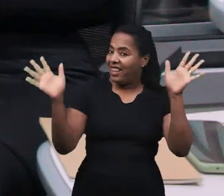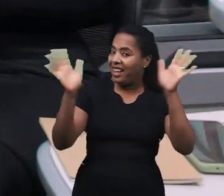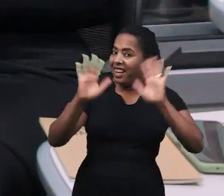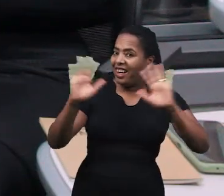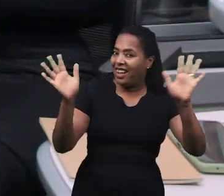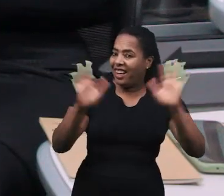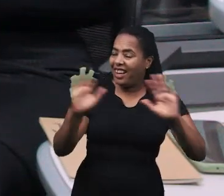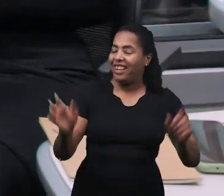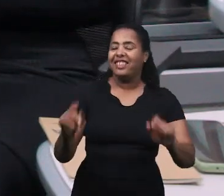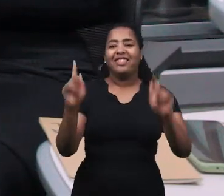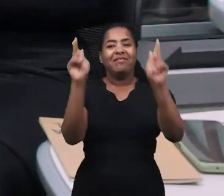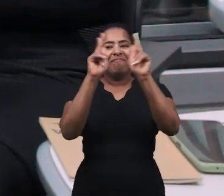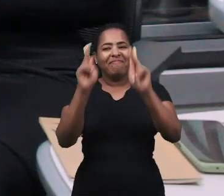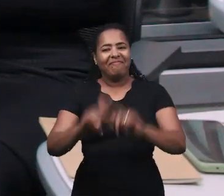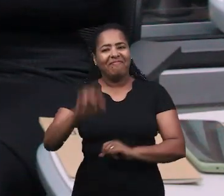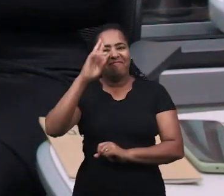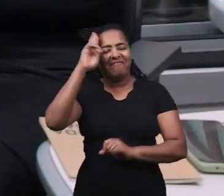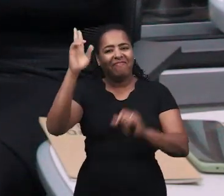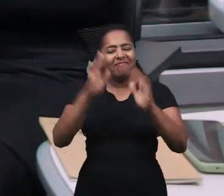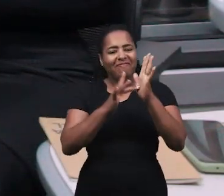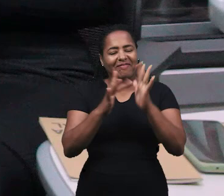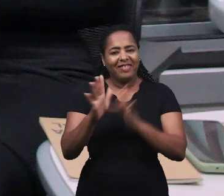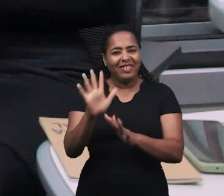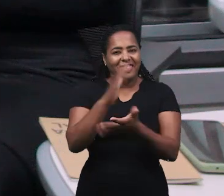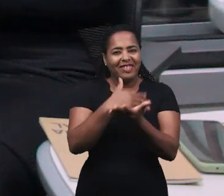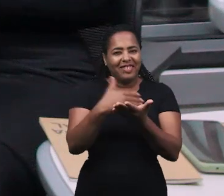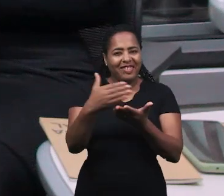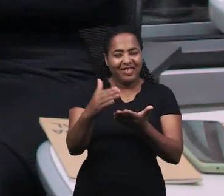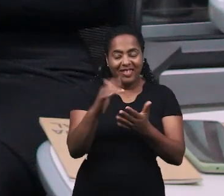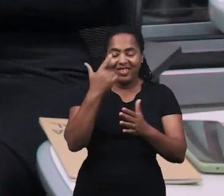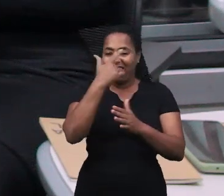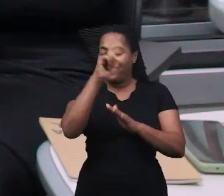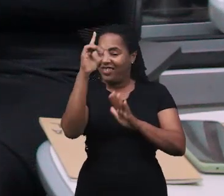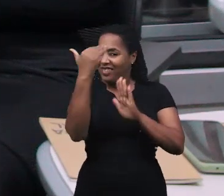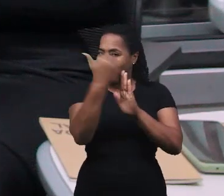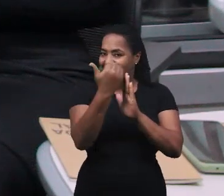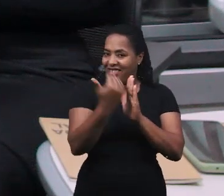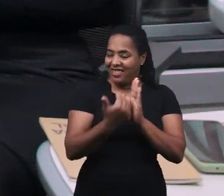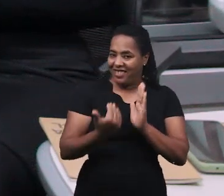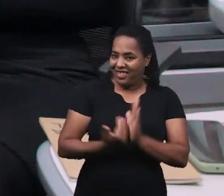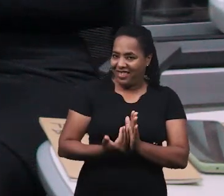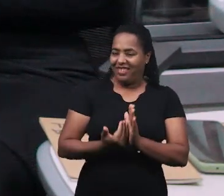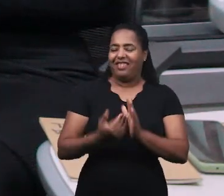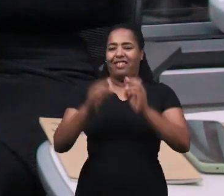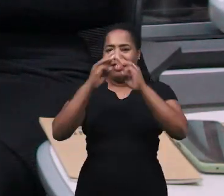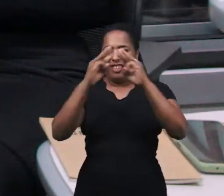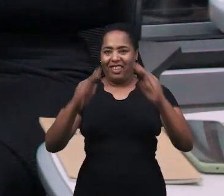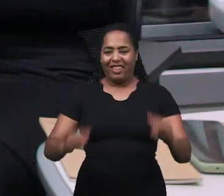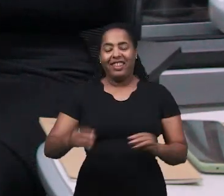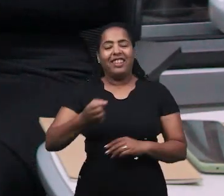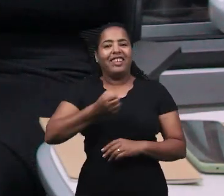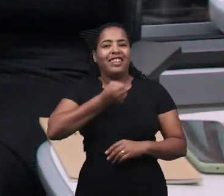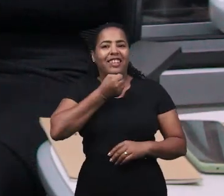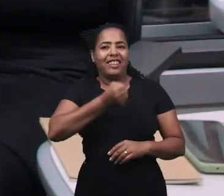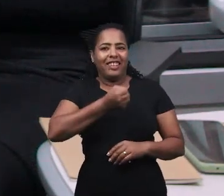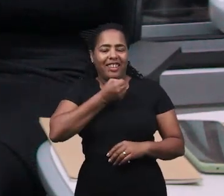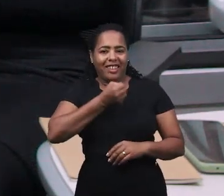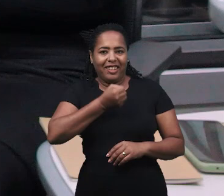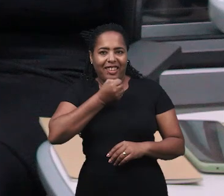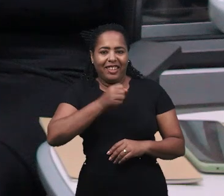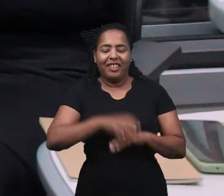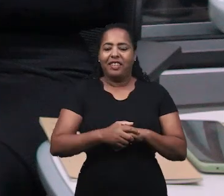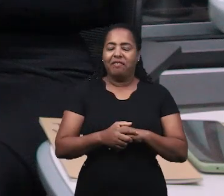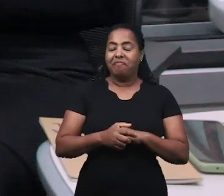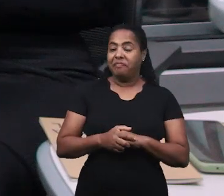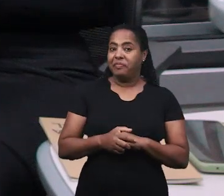Olá, eu te saúdo com a paz do Senhor Jesus. Nós estamos começando mais uma edição do quadro Manaim Entrevista. Você